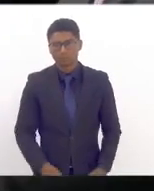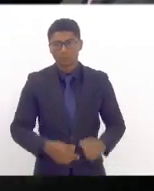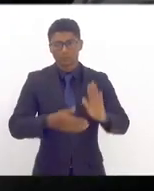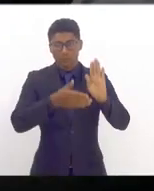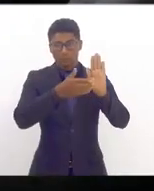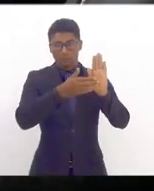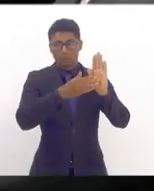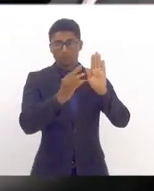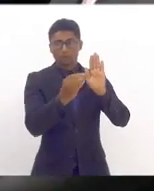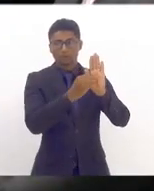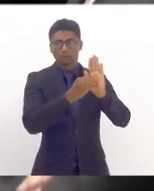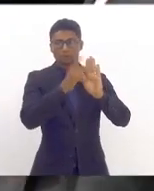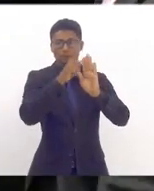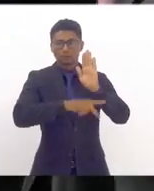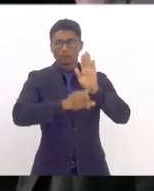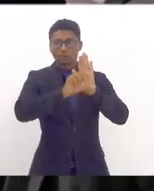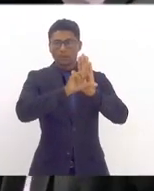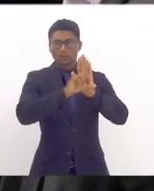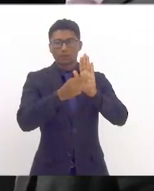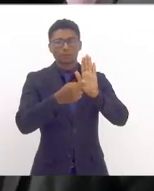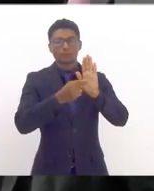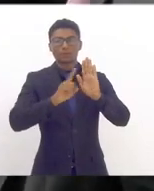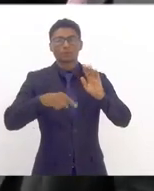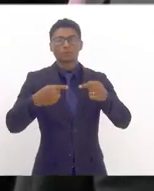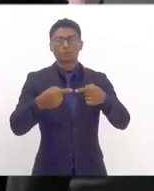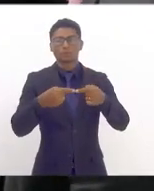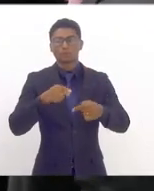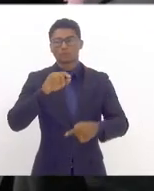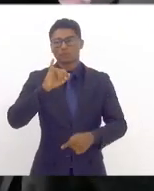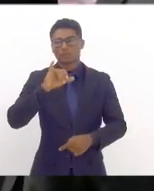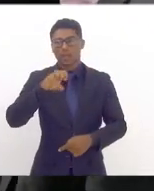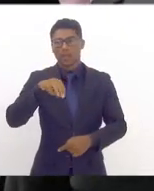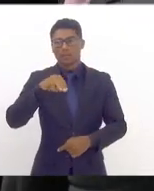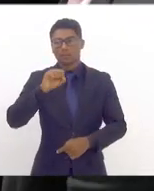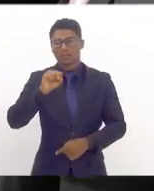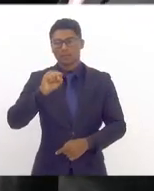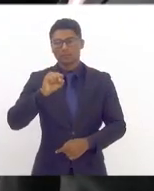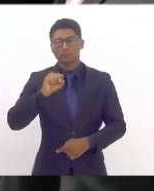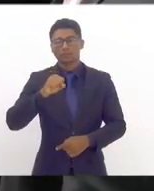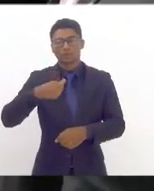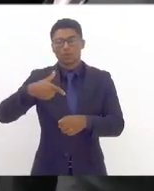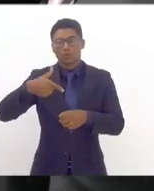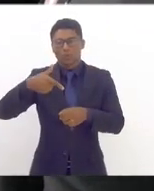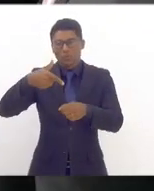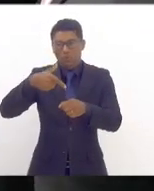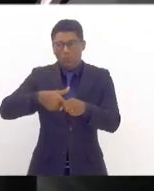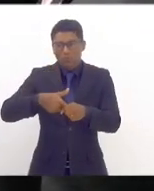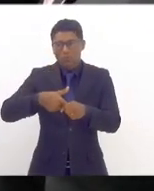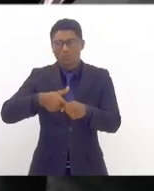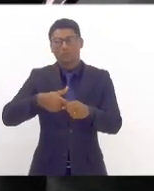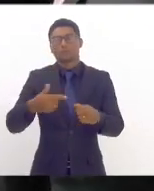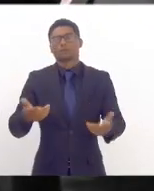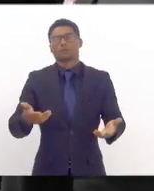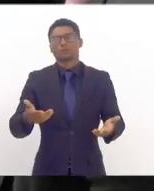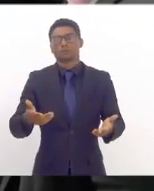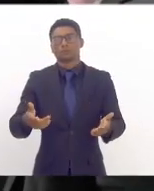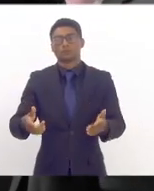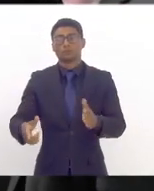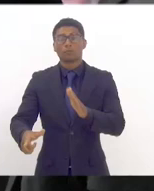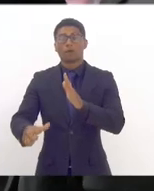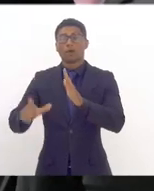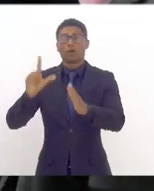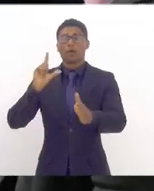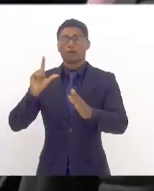pauta do projeto de lei que trata do ICMS do combustível no colégio de líderes enquanto havia